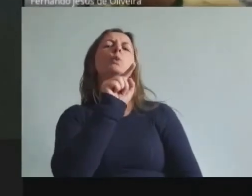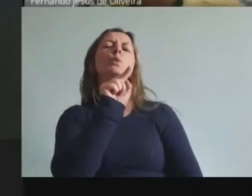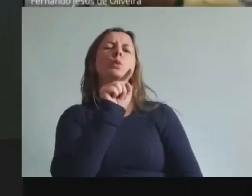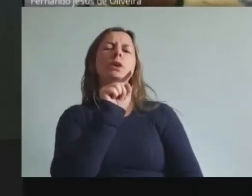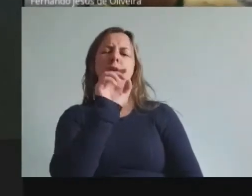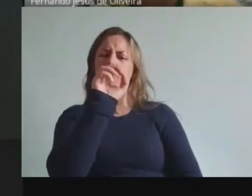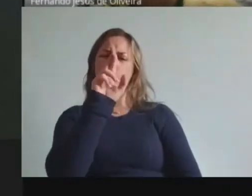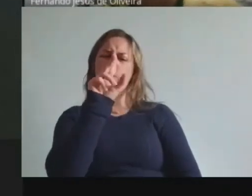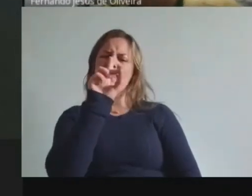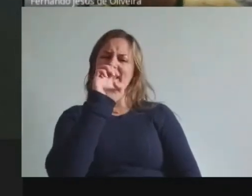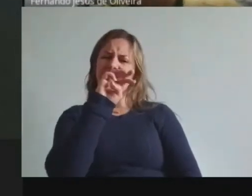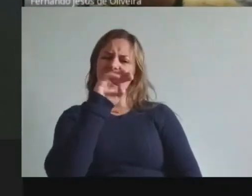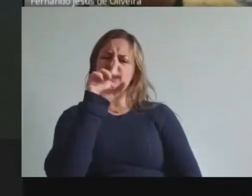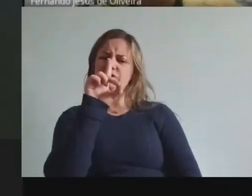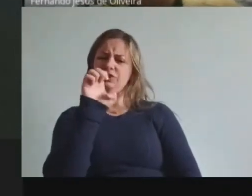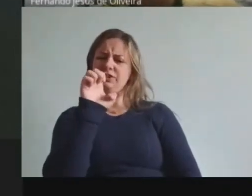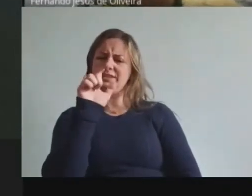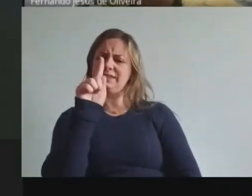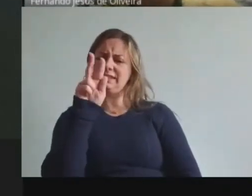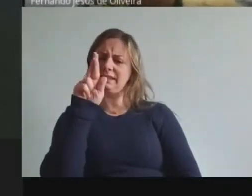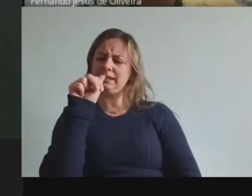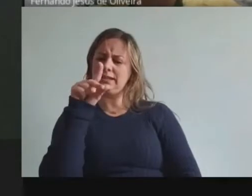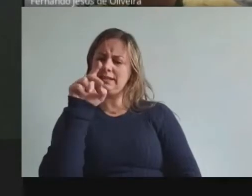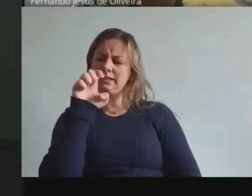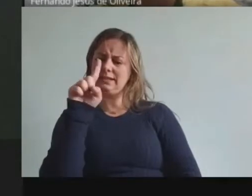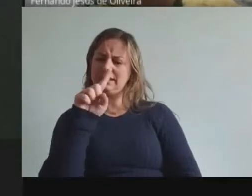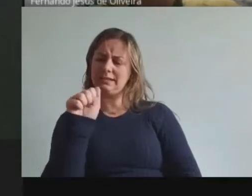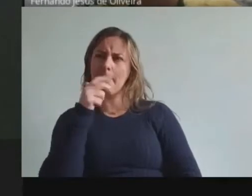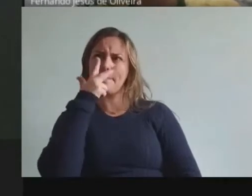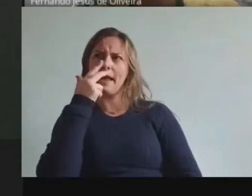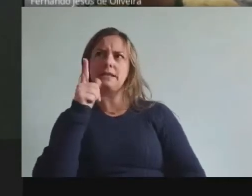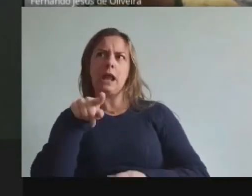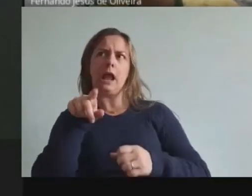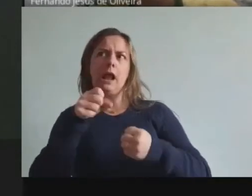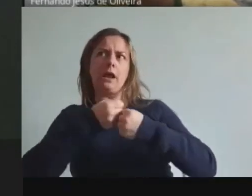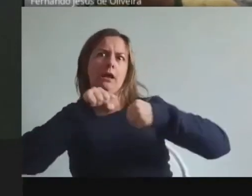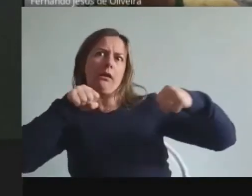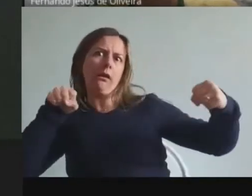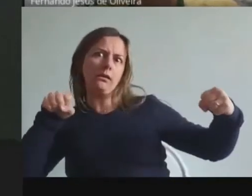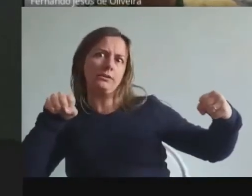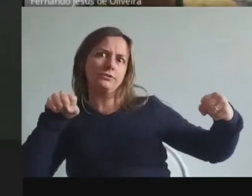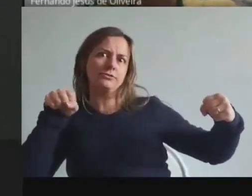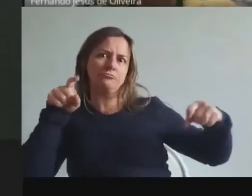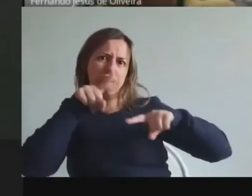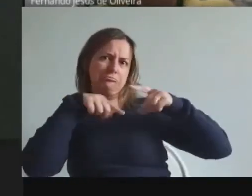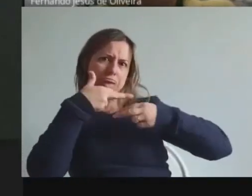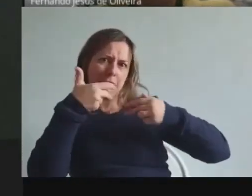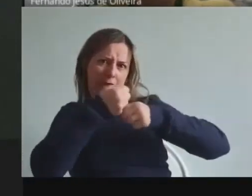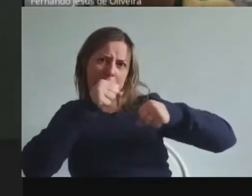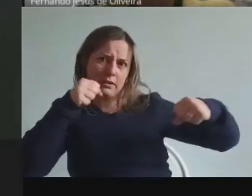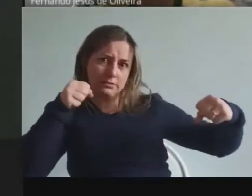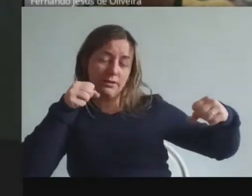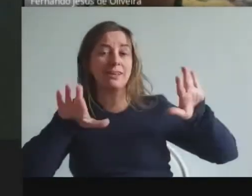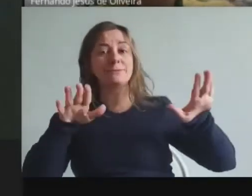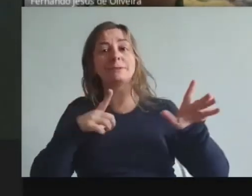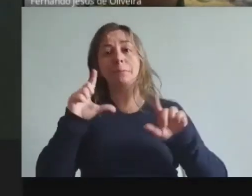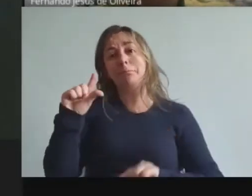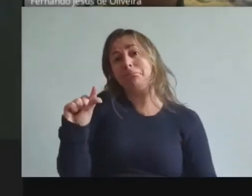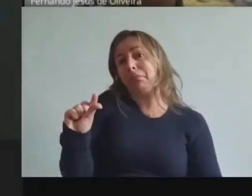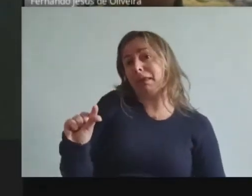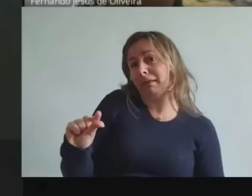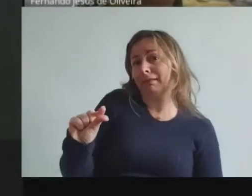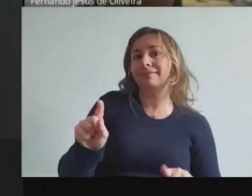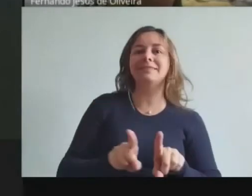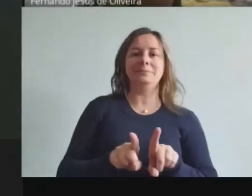de grandeza? Né? Dá a entender que alguma coisa é grande, né? Não necessariamente, pode ser pequena também, tá?